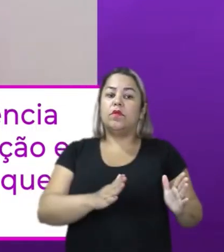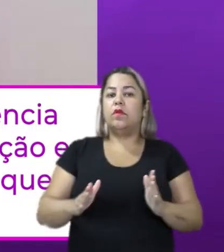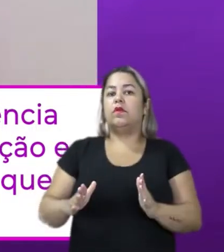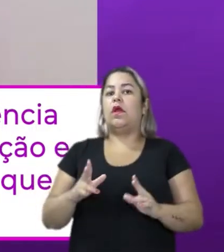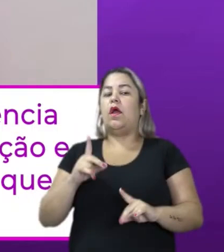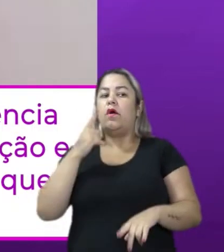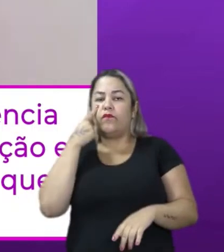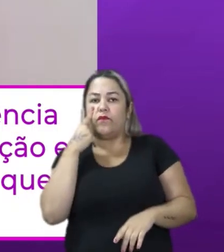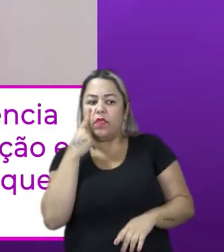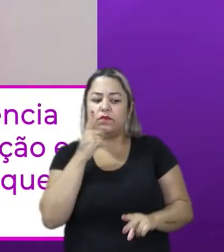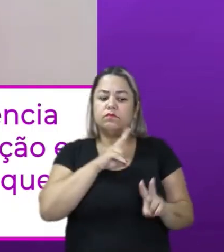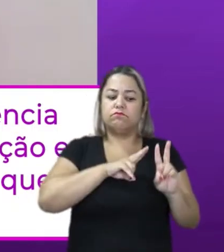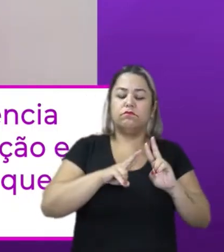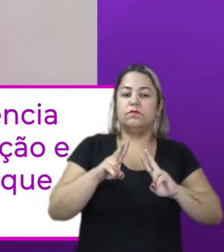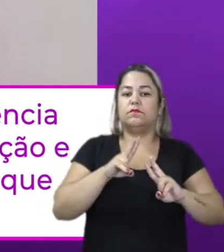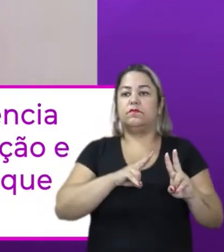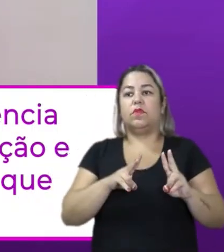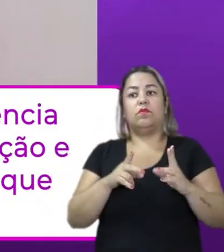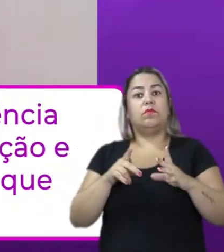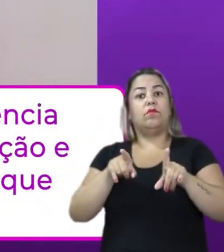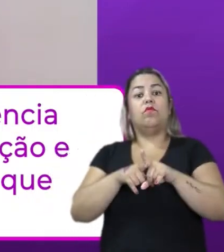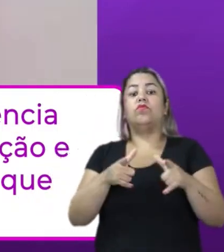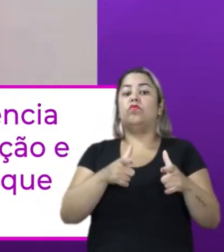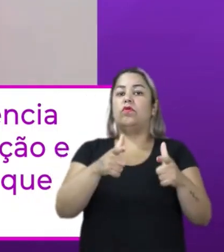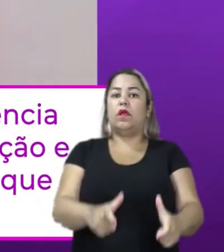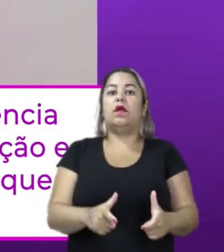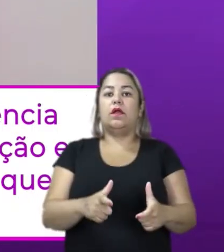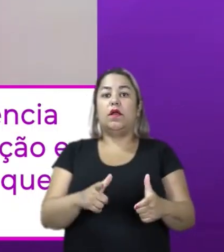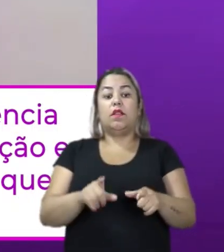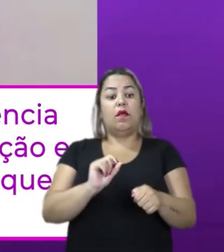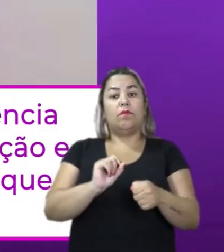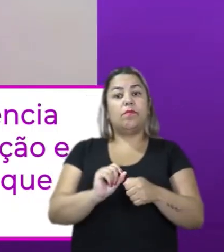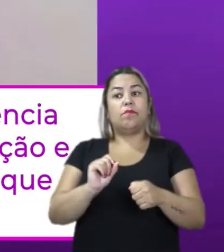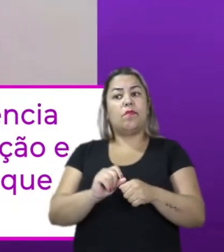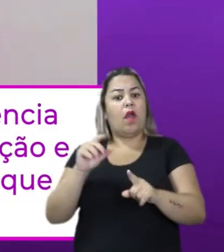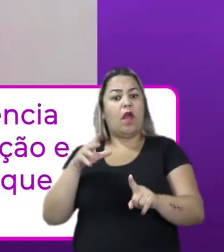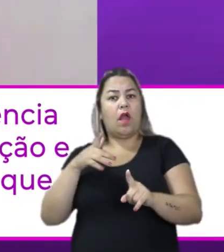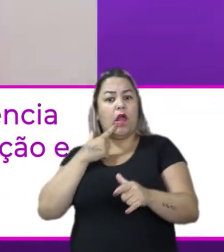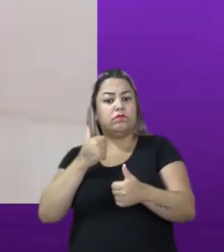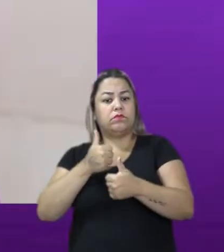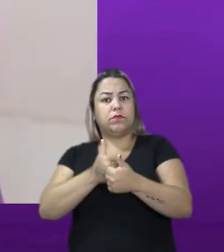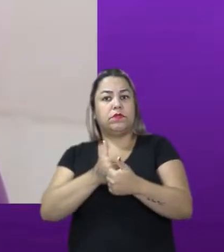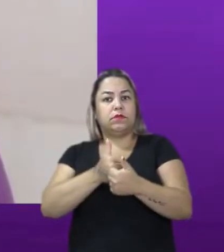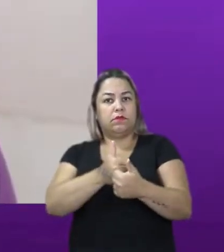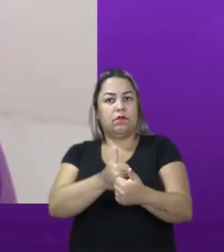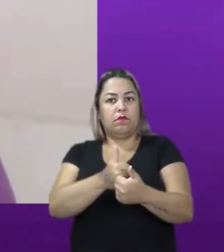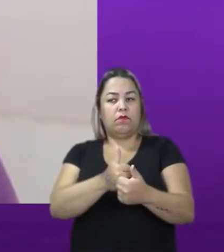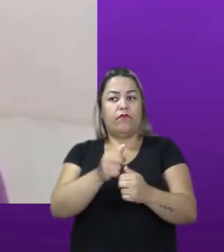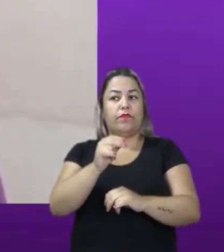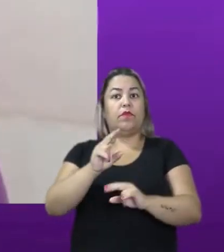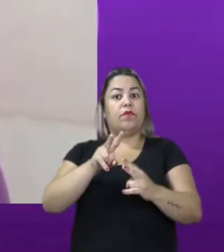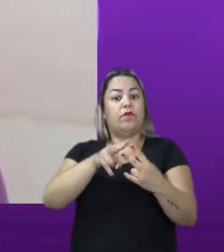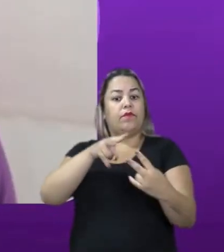fica acompanhando o que ela posta, onde é que ela está, e gerando essa perseguição virtual. Então, nós temos todas